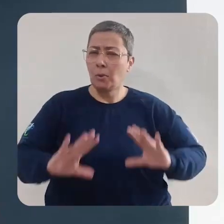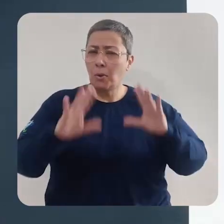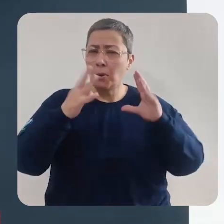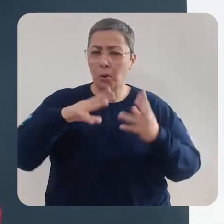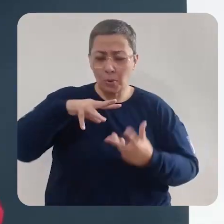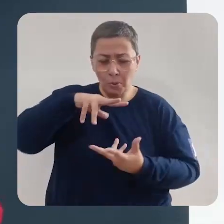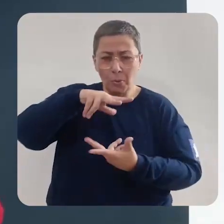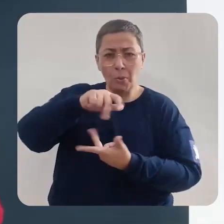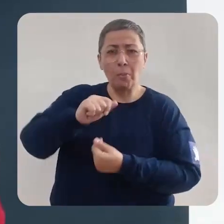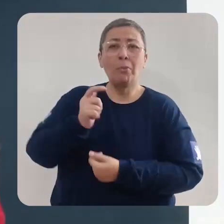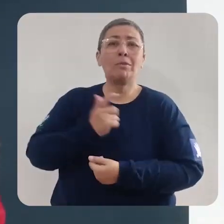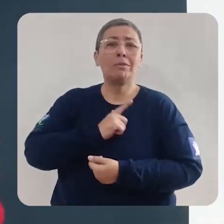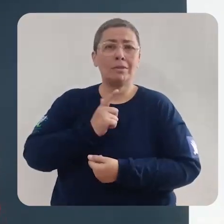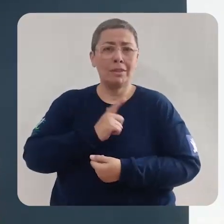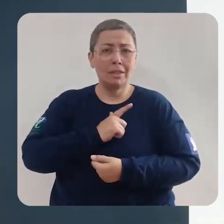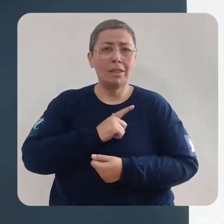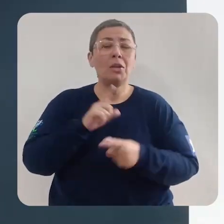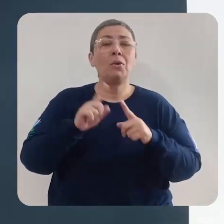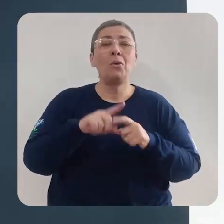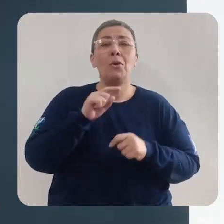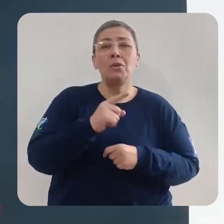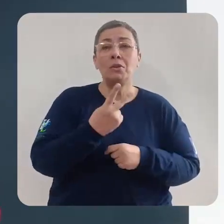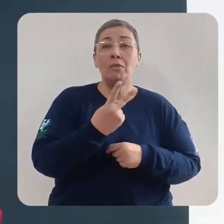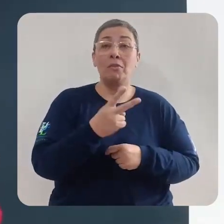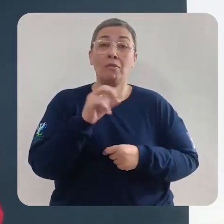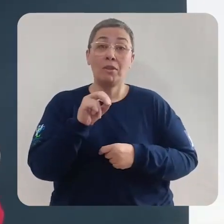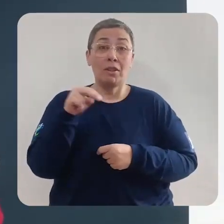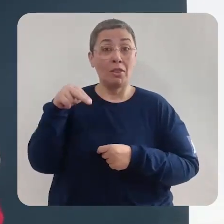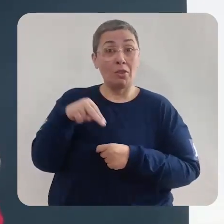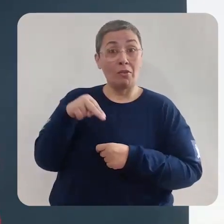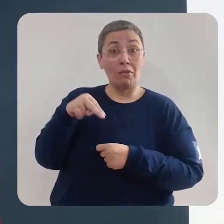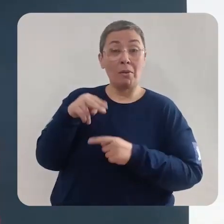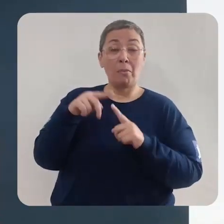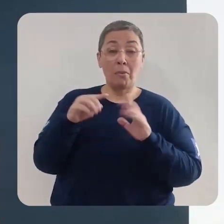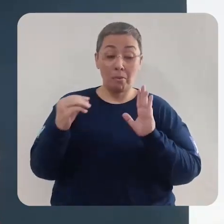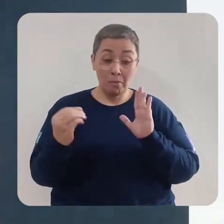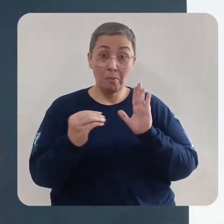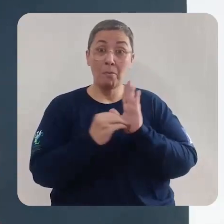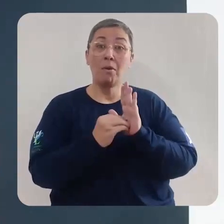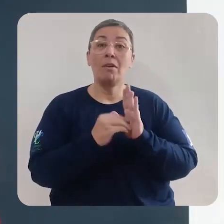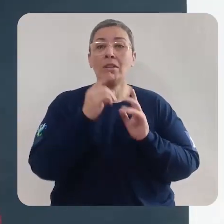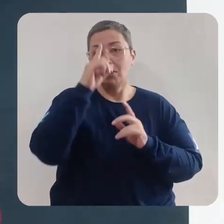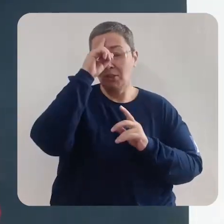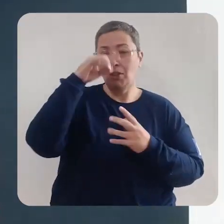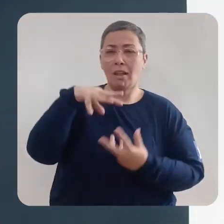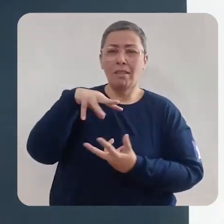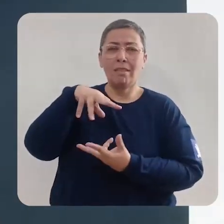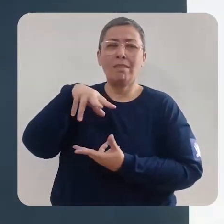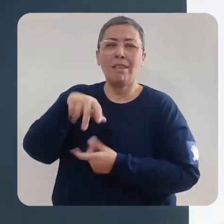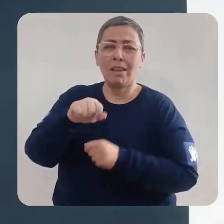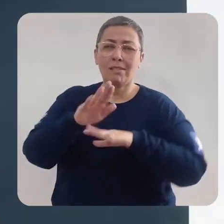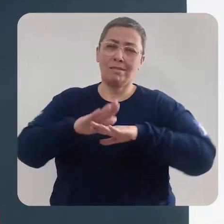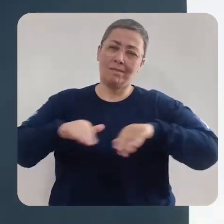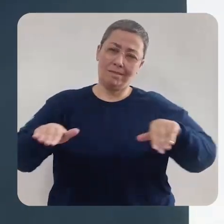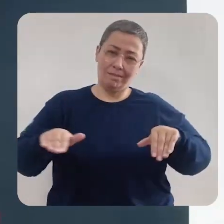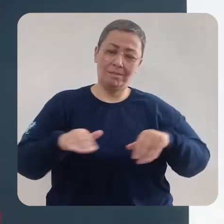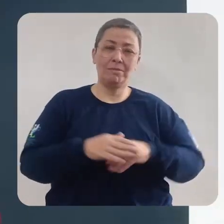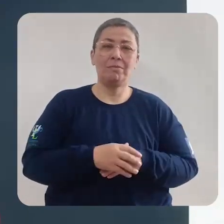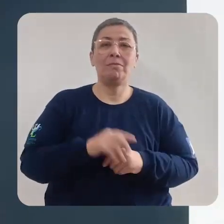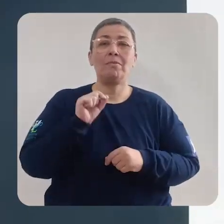a criança e a infância seja celebrada no mundo inteiro? O dia 20 de novembro é marcado como o